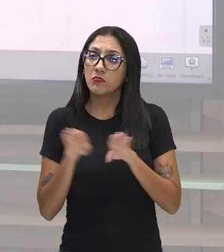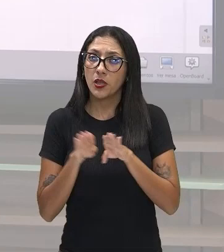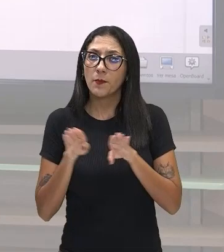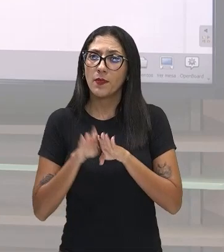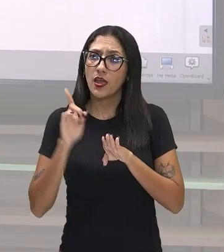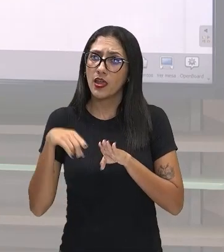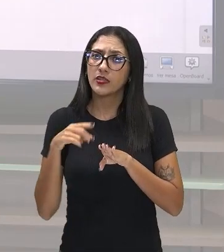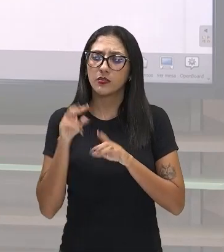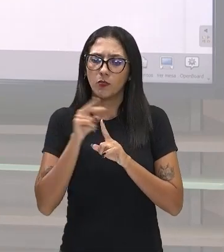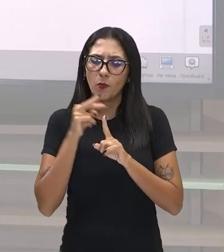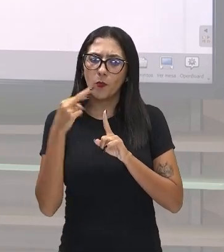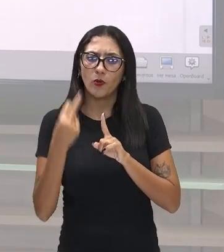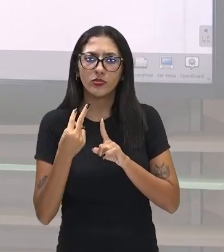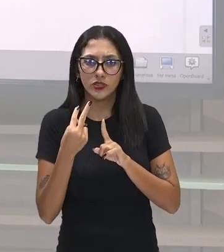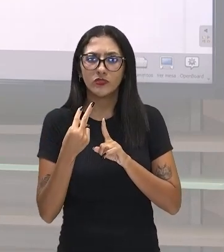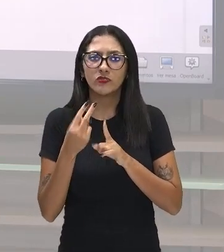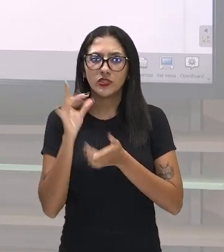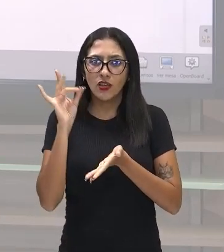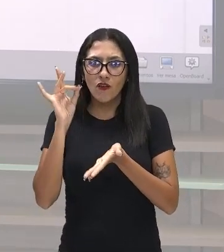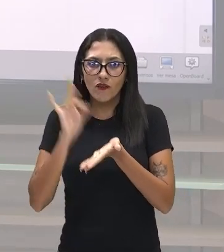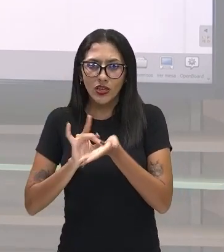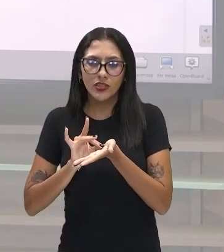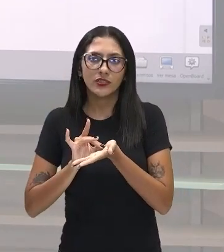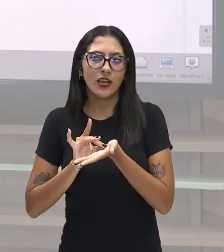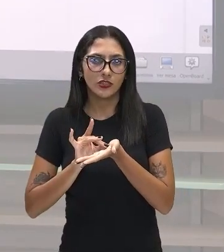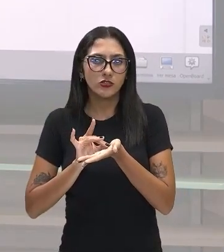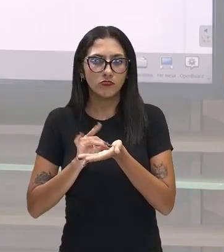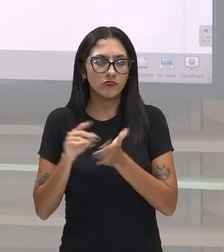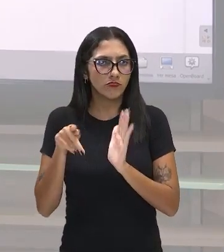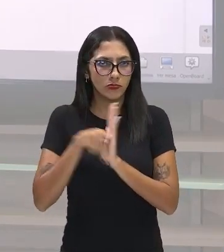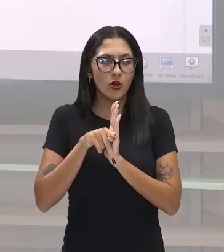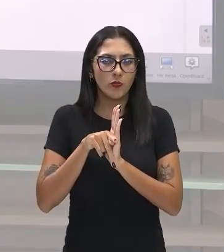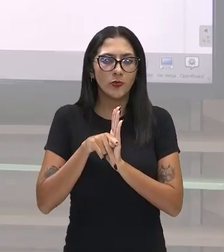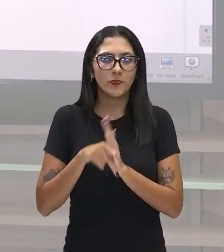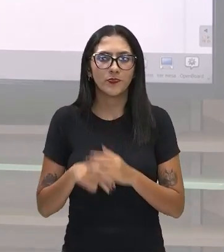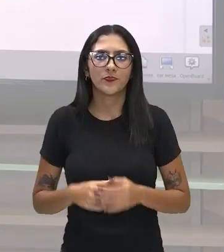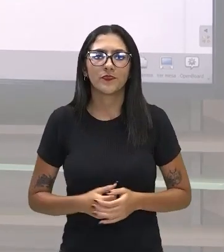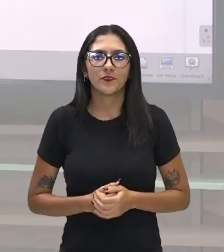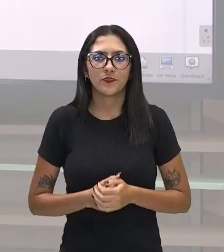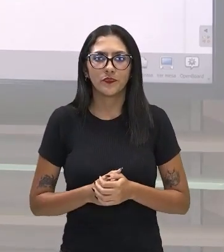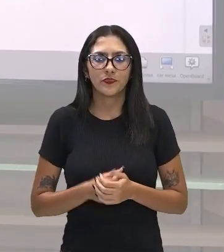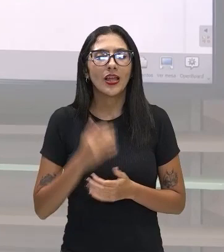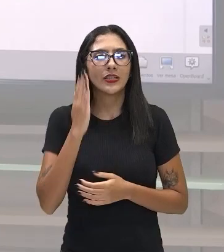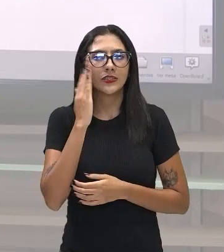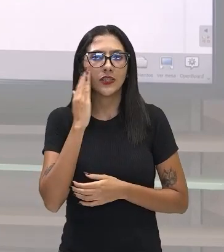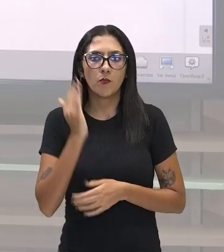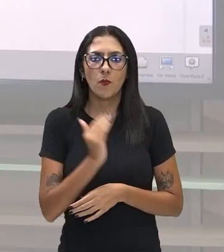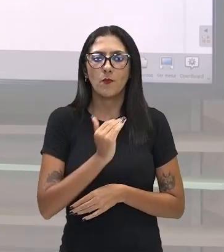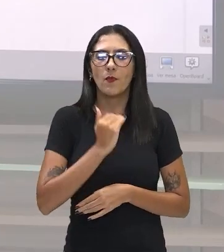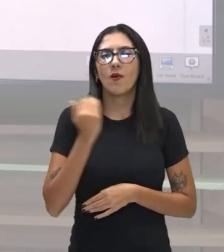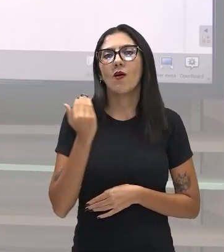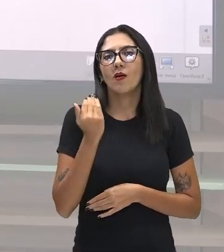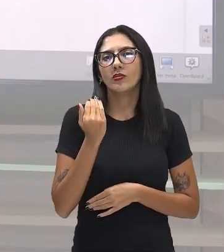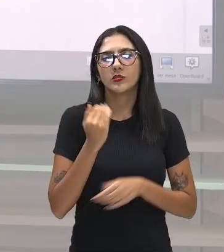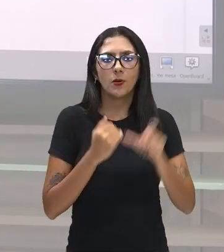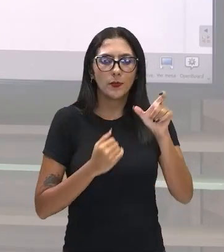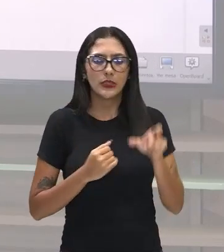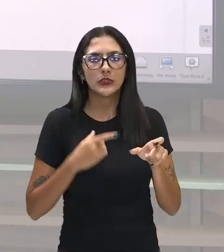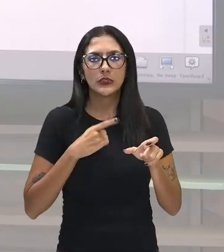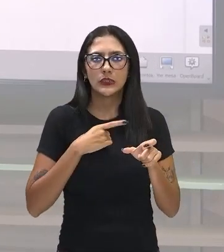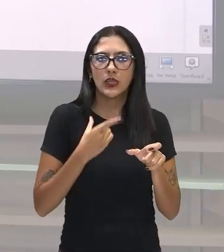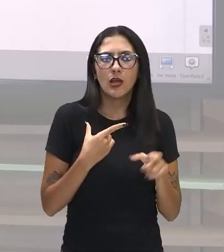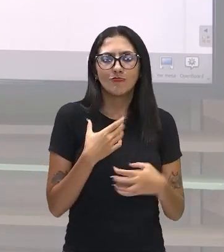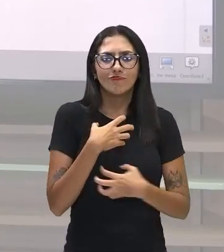de vista religioso, do ponto de vista da vida, né? É claro que a partida de uma pessoa, né,